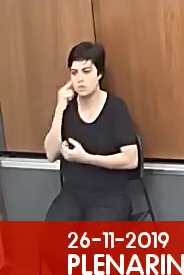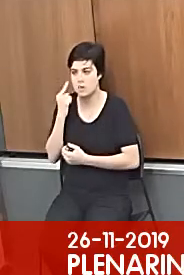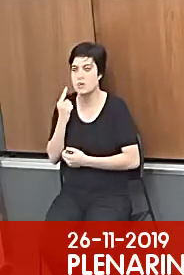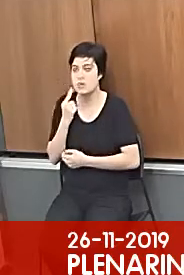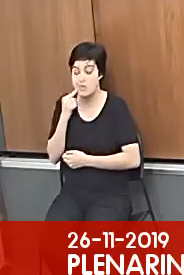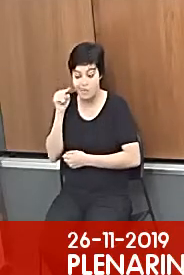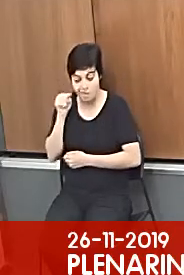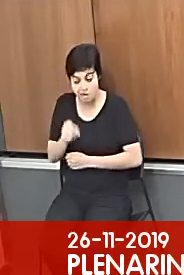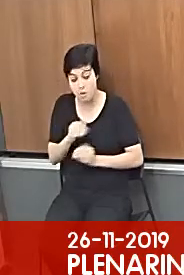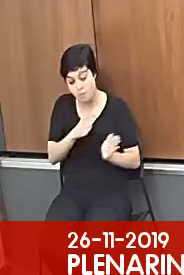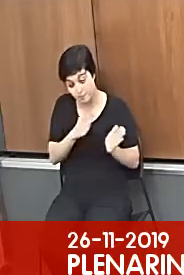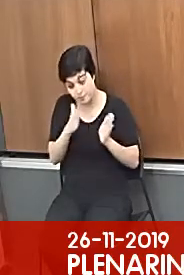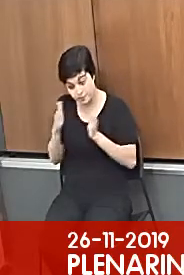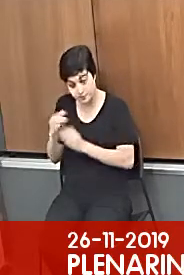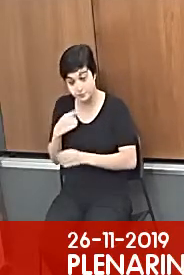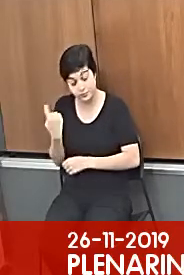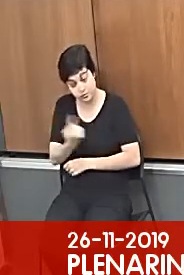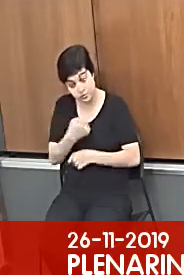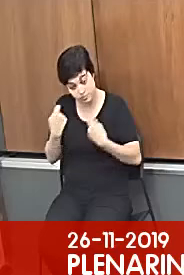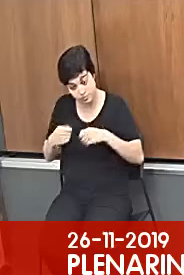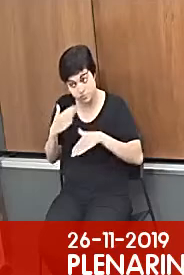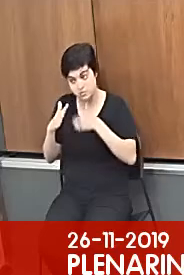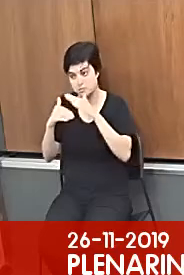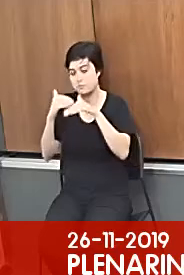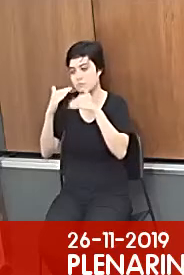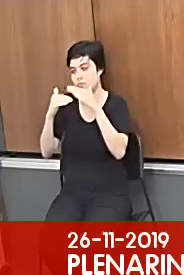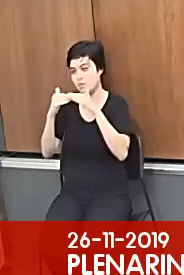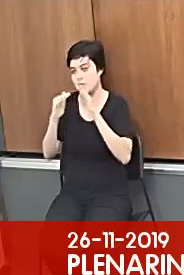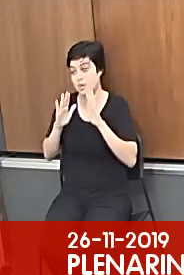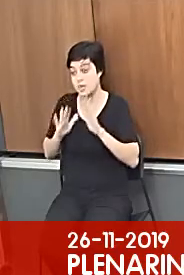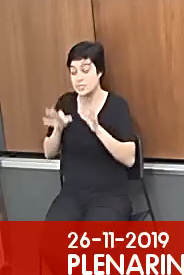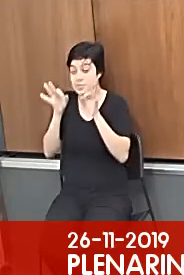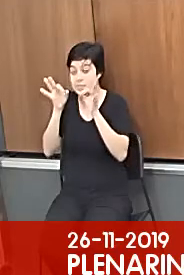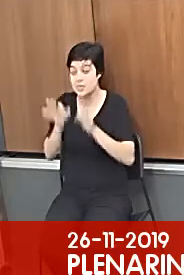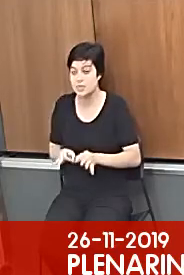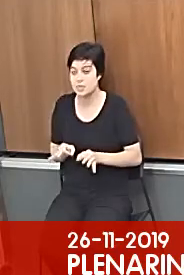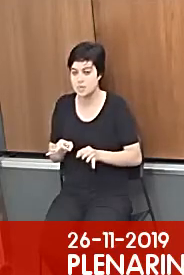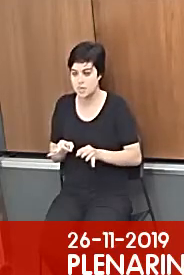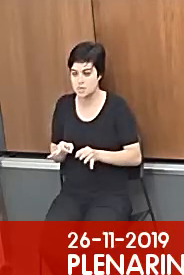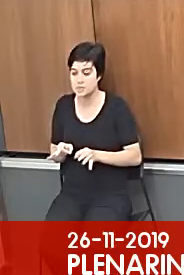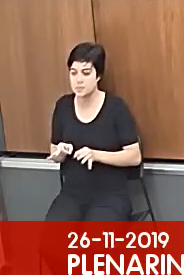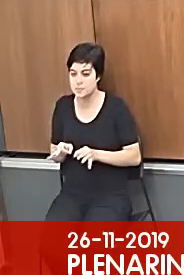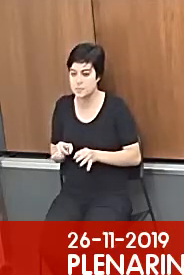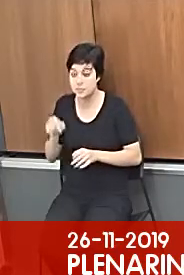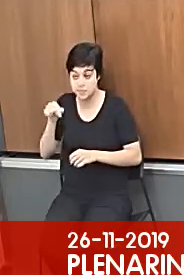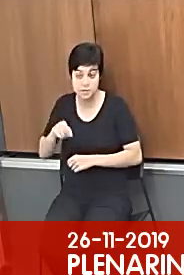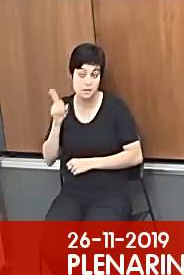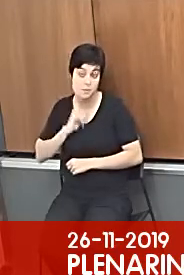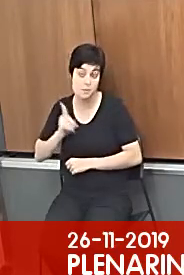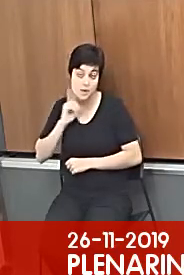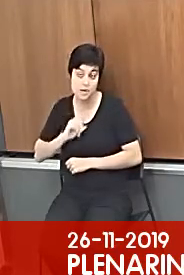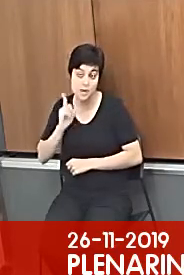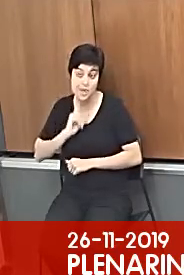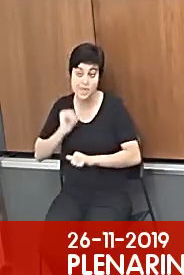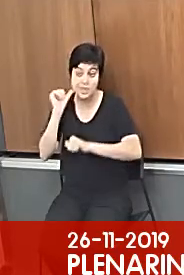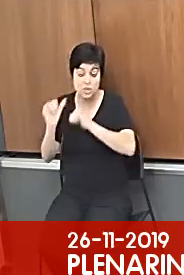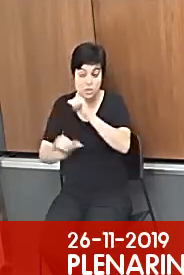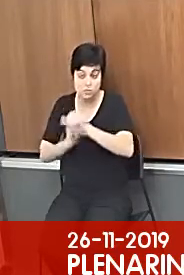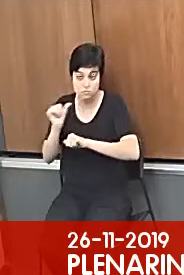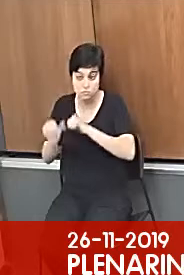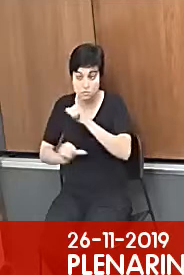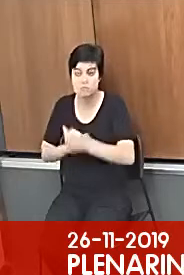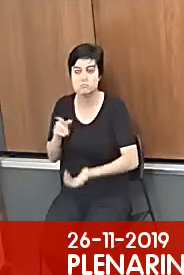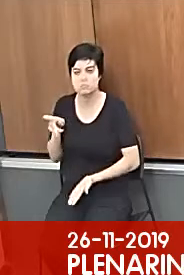grande processo que nós temos que desenvolver. Mas tenha certeza, aqui em Minas Gerais a transformação será grande.